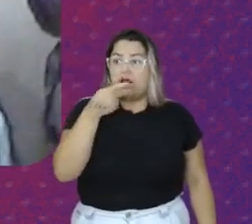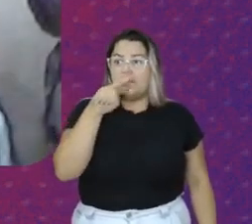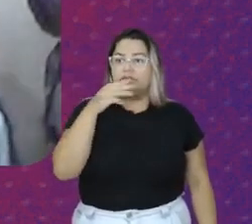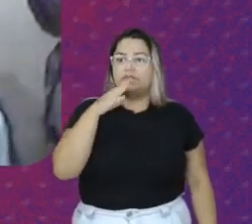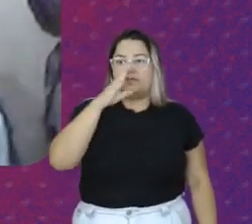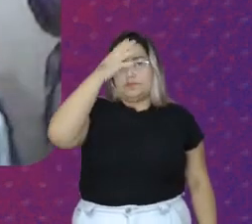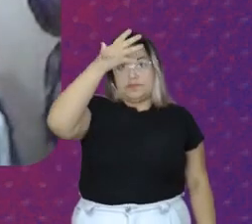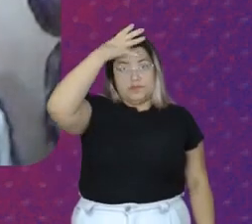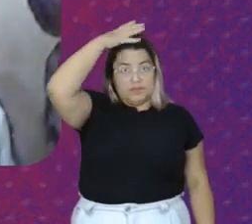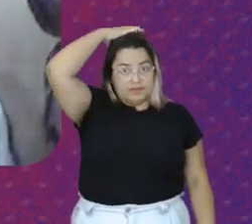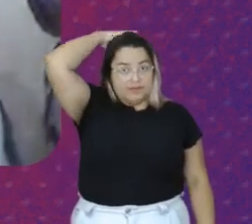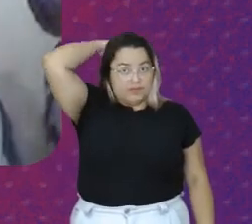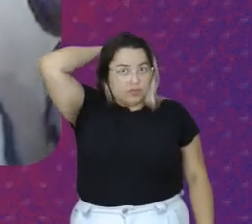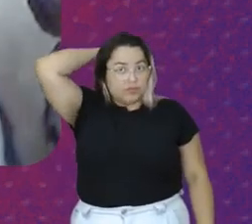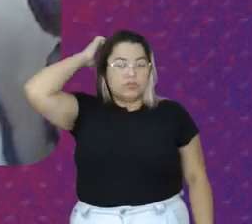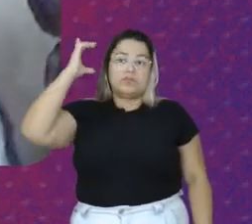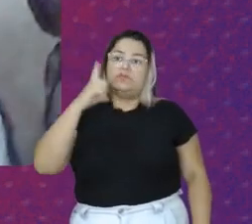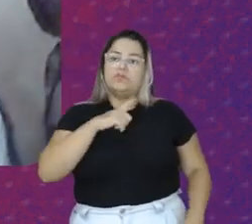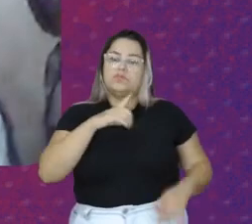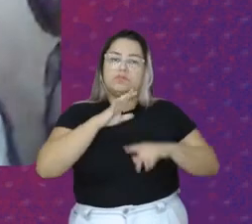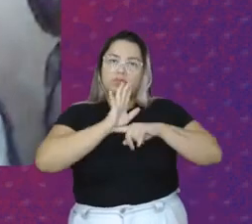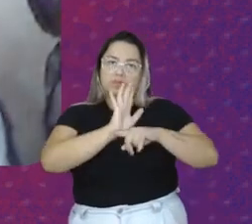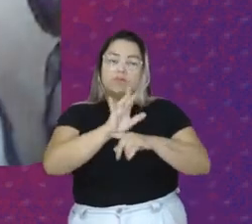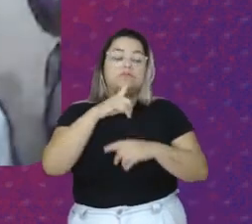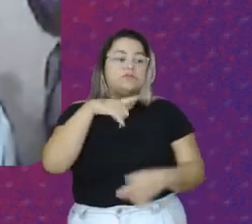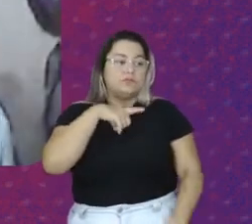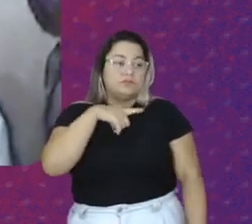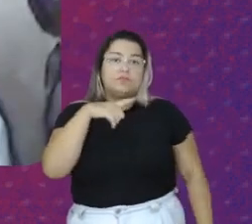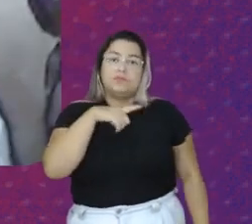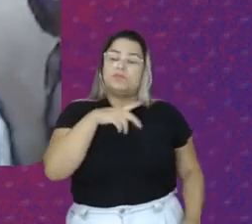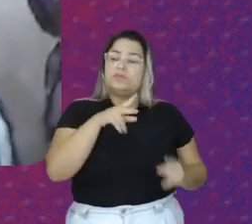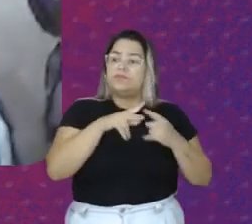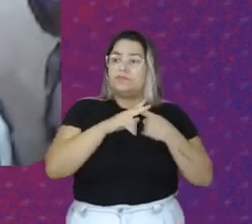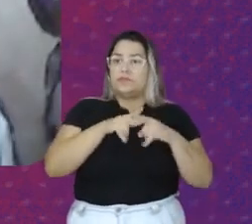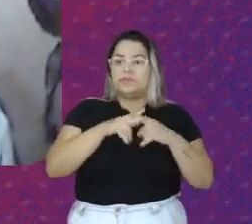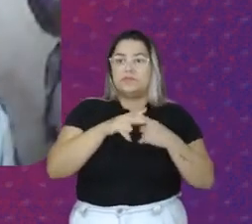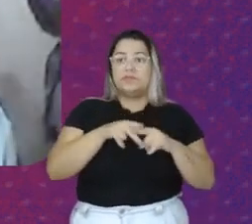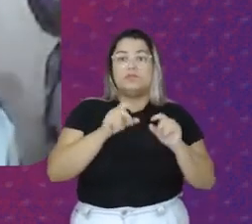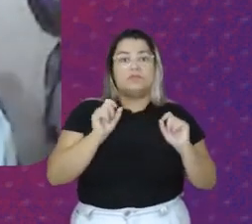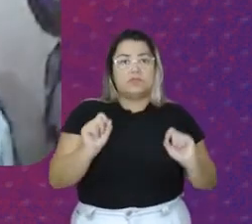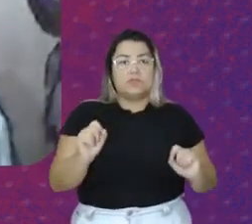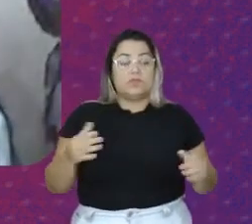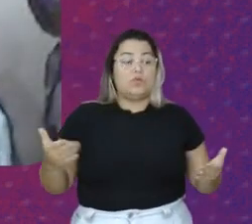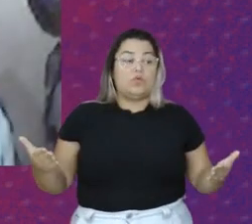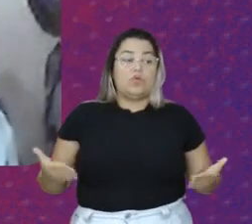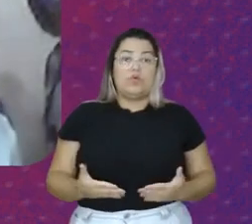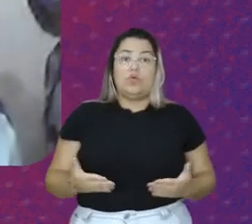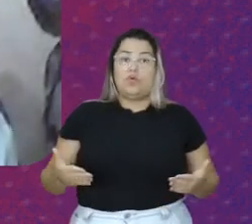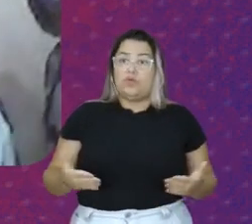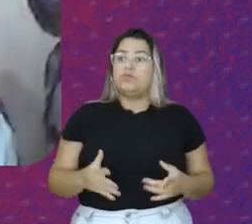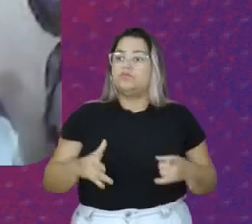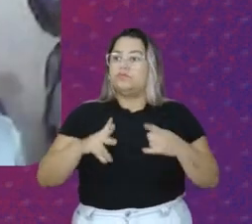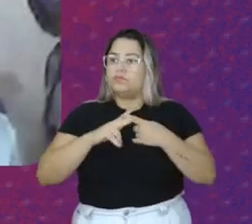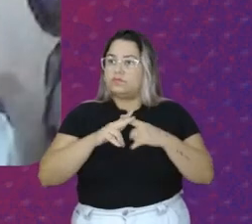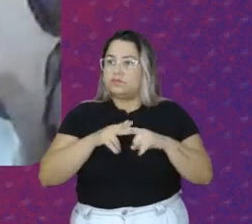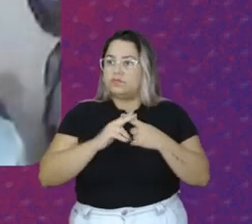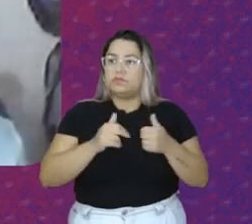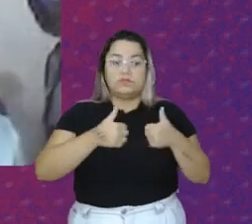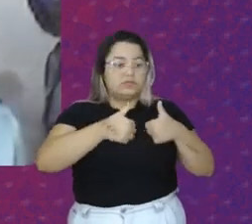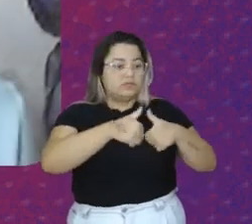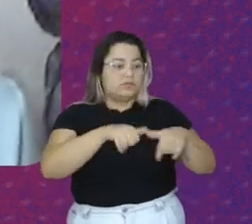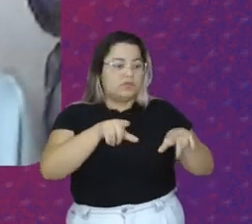grande contribuição, nós tivemos instrumento para isso. E hoje os instrumentos estão